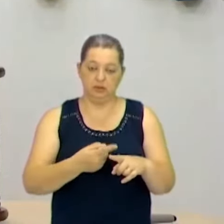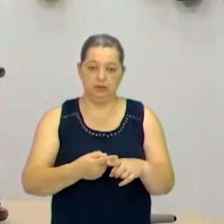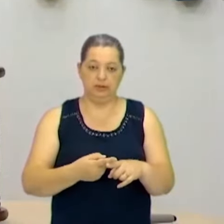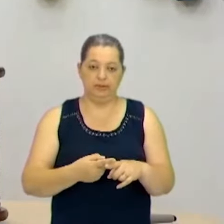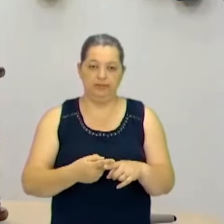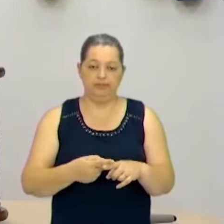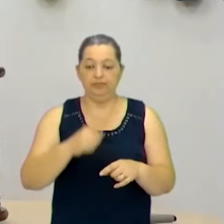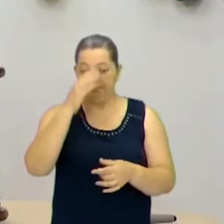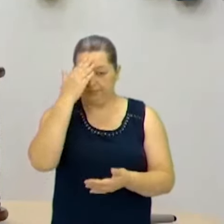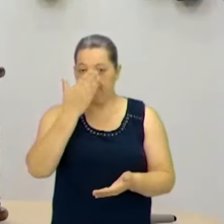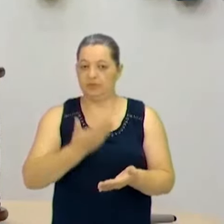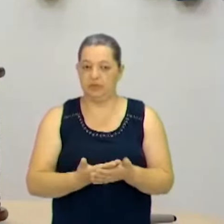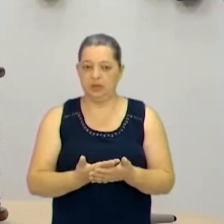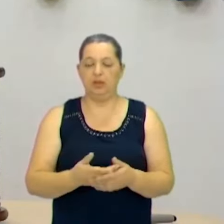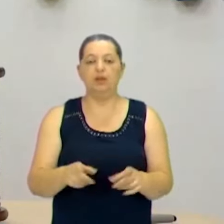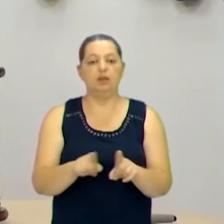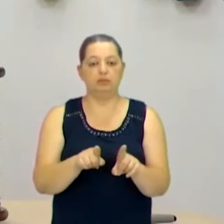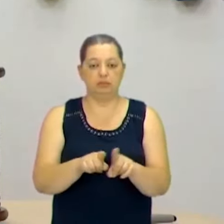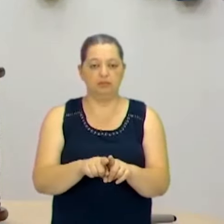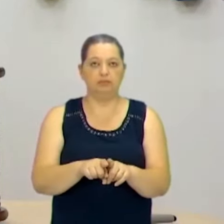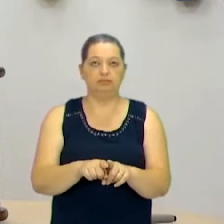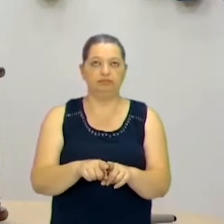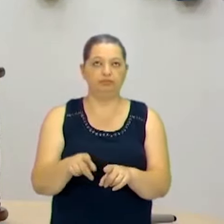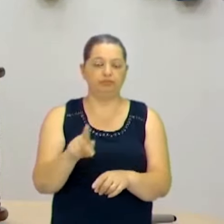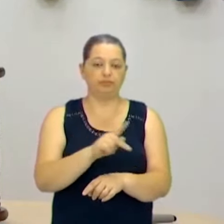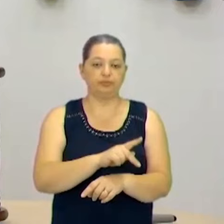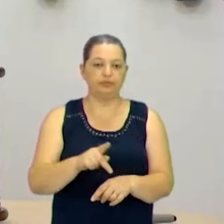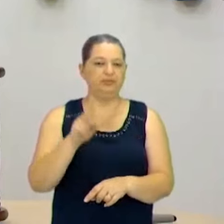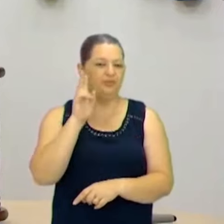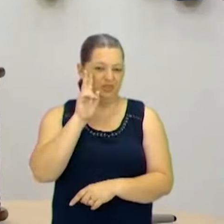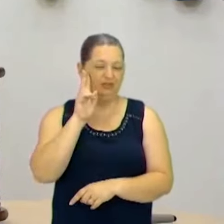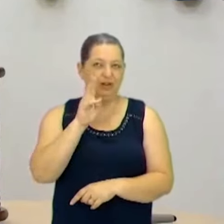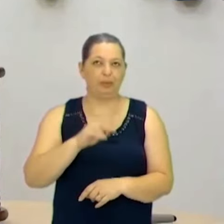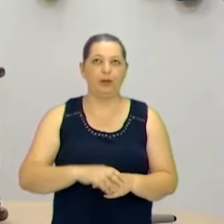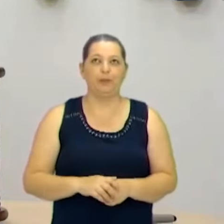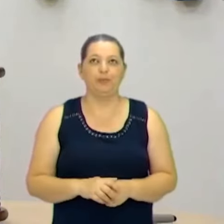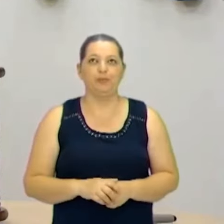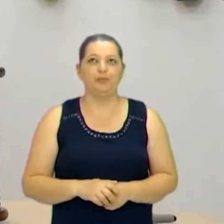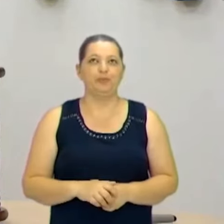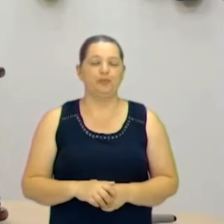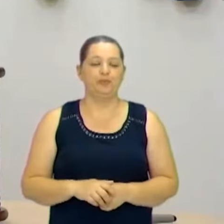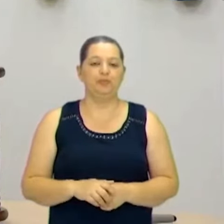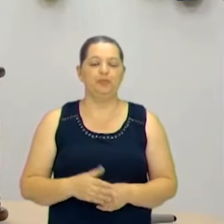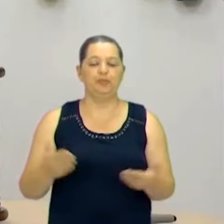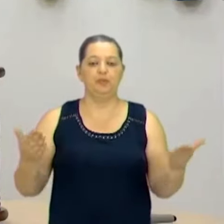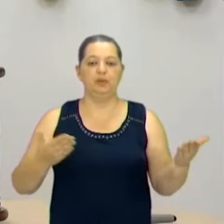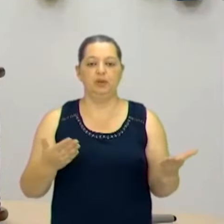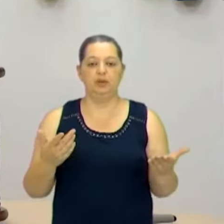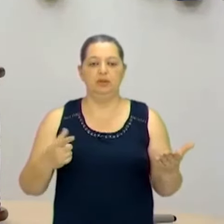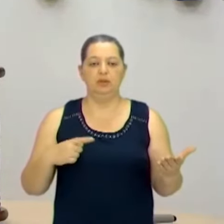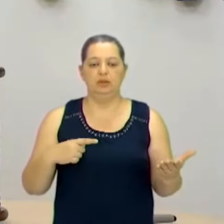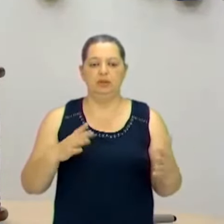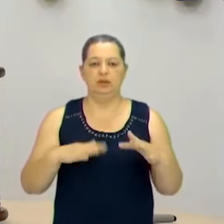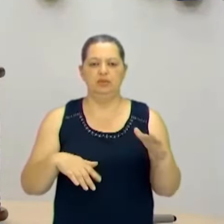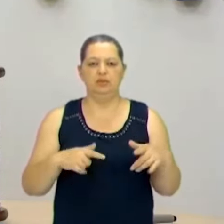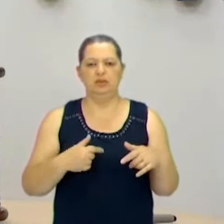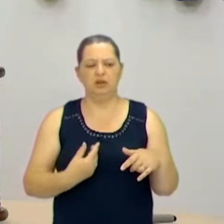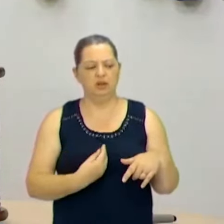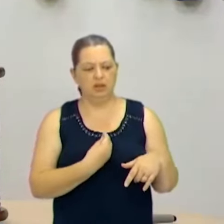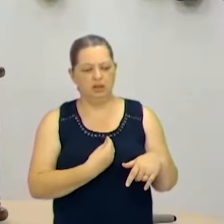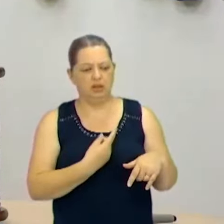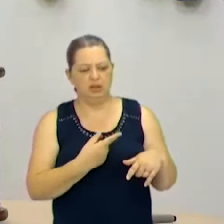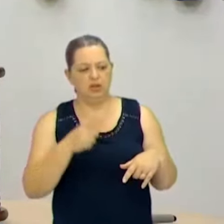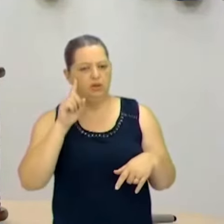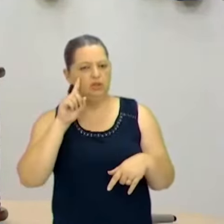eu acredito que até os professores vão lembrar disso, né? Hoje a gente geralmente pergunta assim, onde você estava no 11